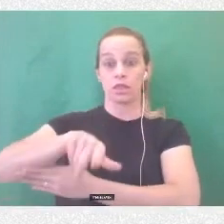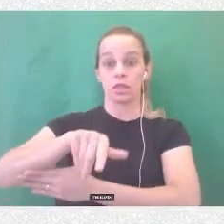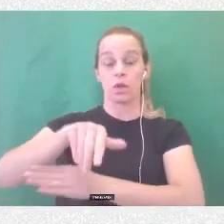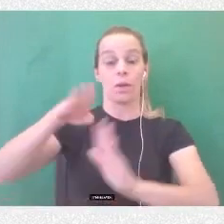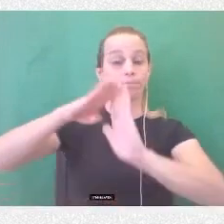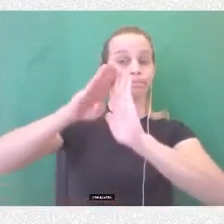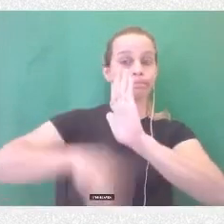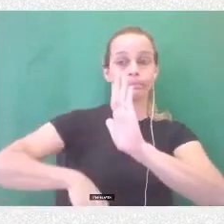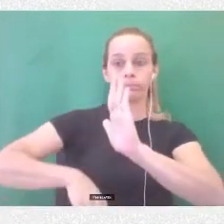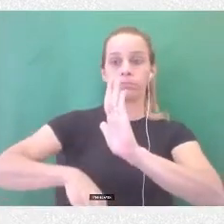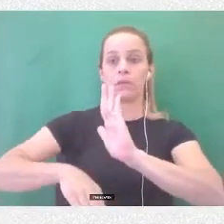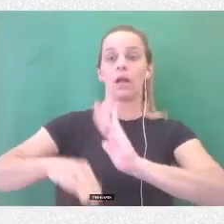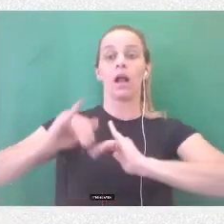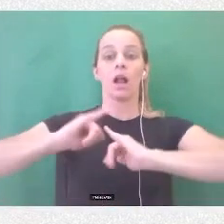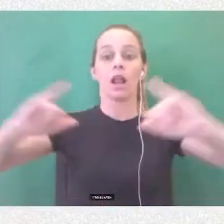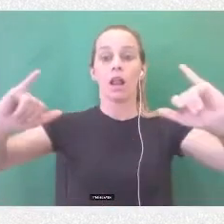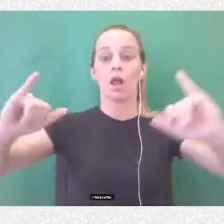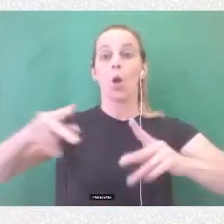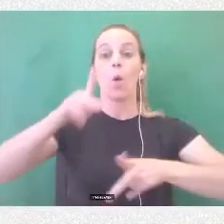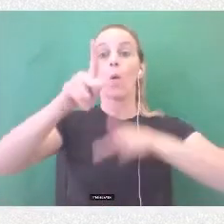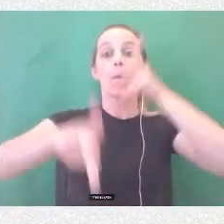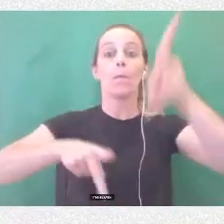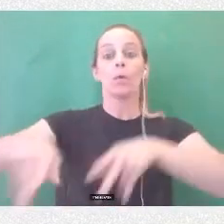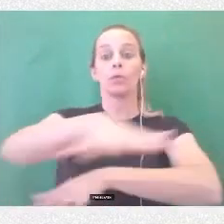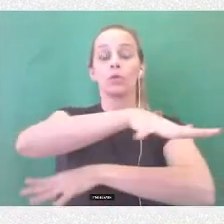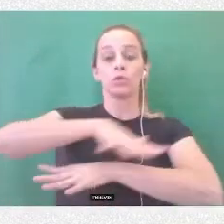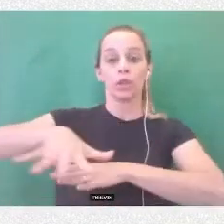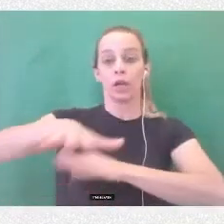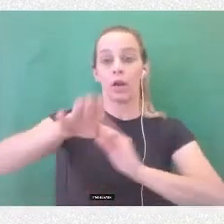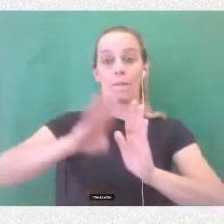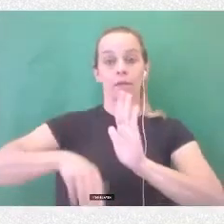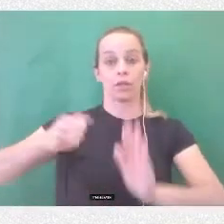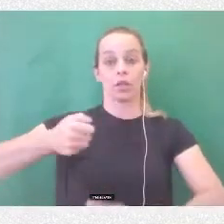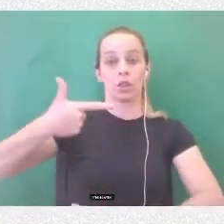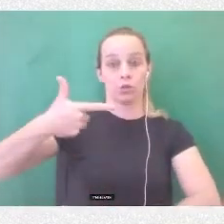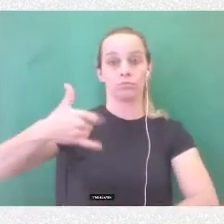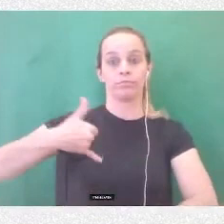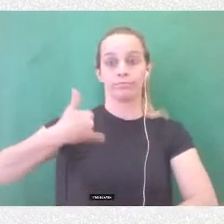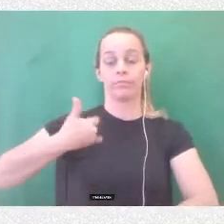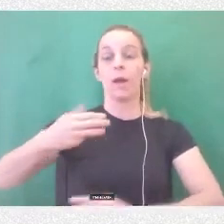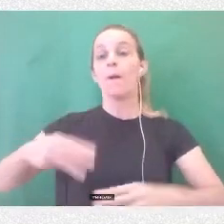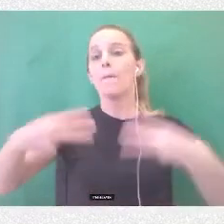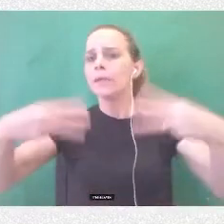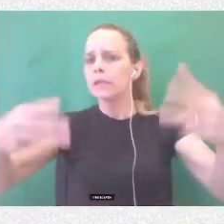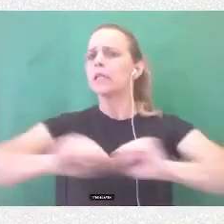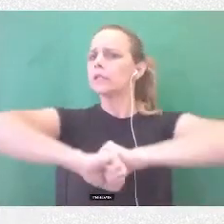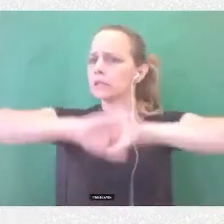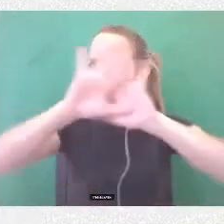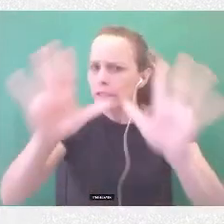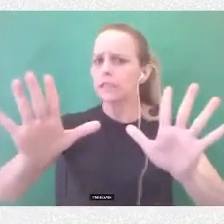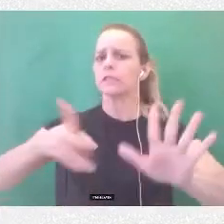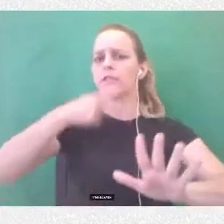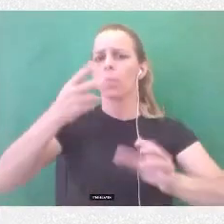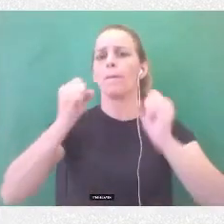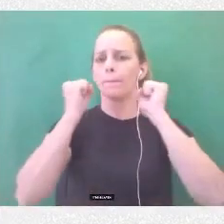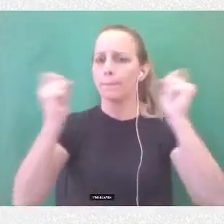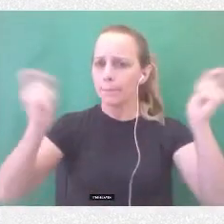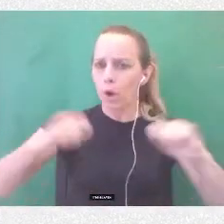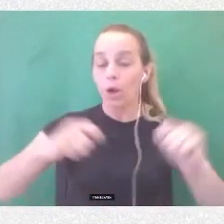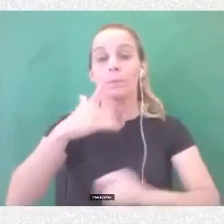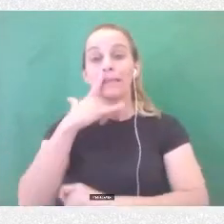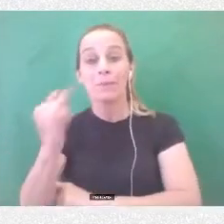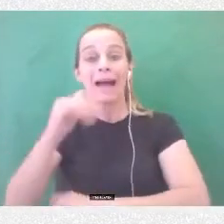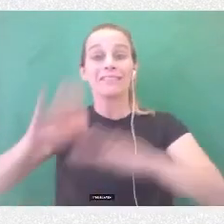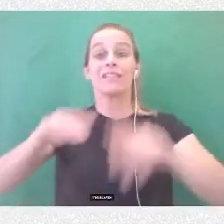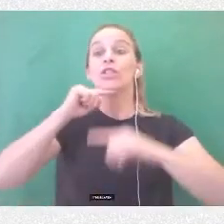anos no público geral, gerou receio na população. Mesmo o Ministério tendo esclarecido quanto à recomendação, muitos pais estão na dúvida se não levar os filhos